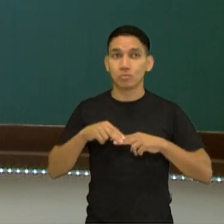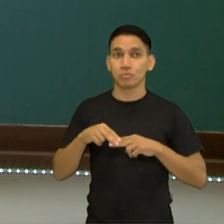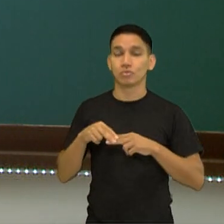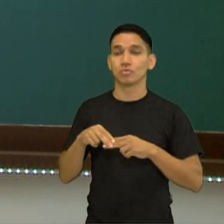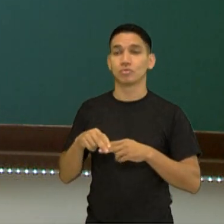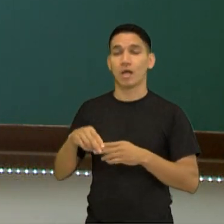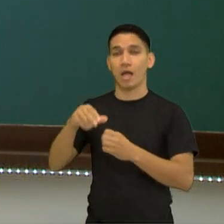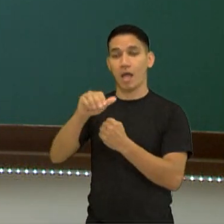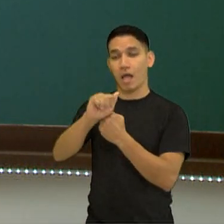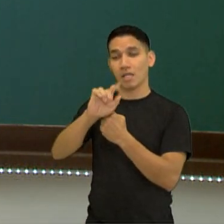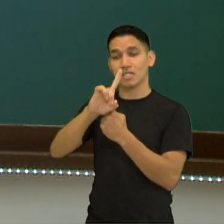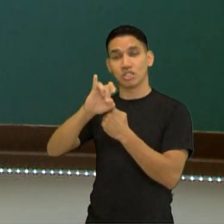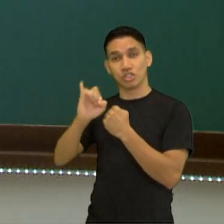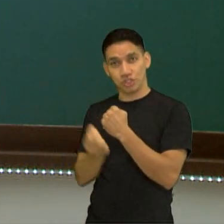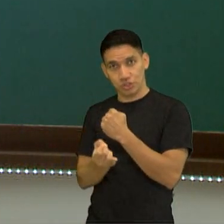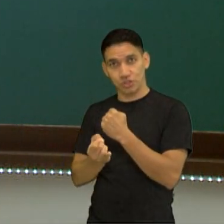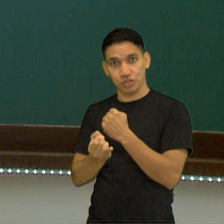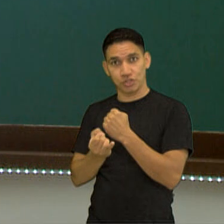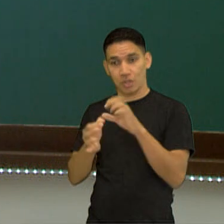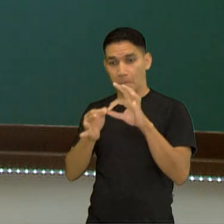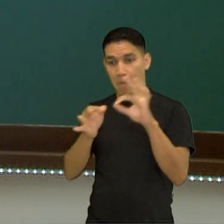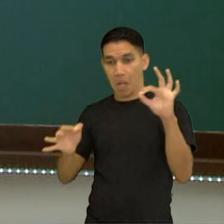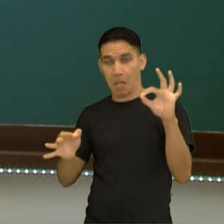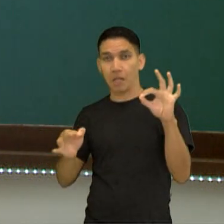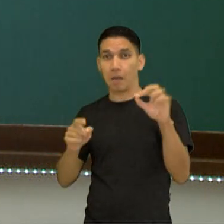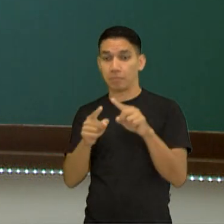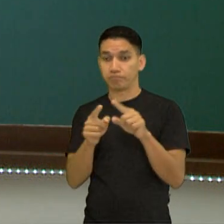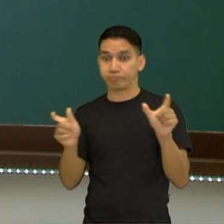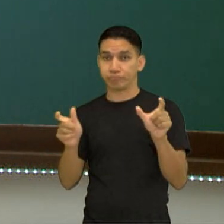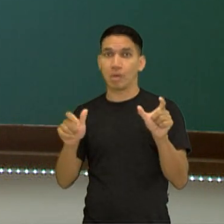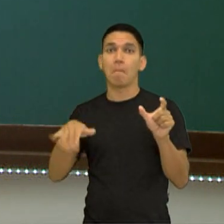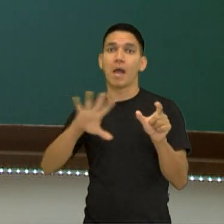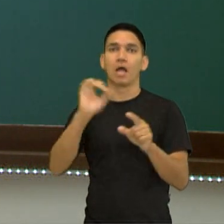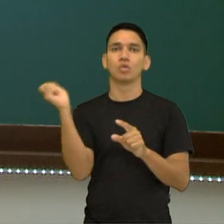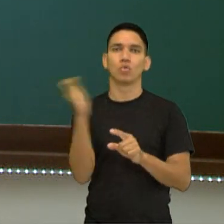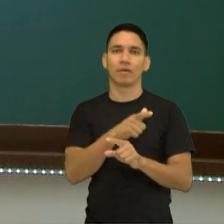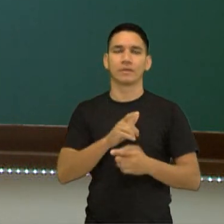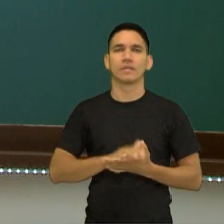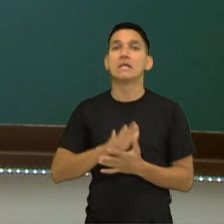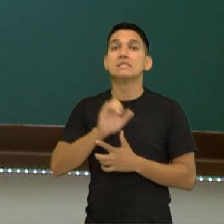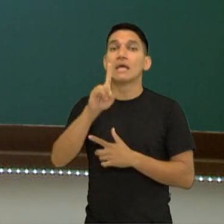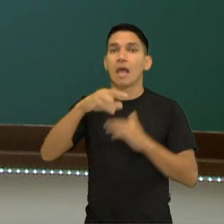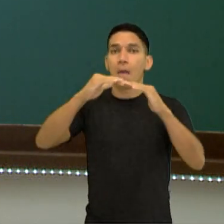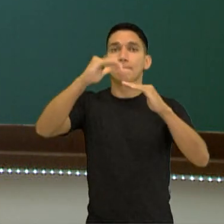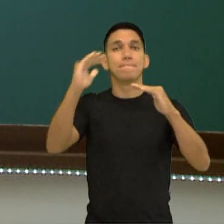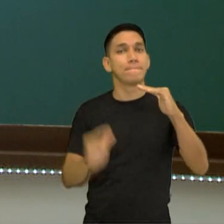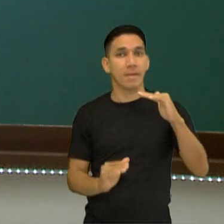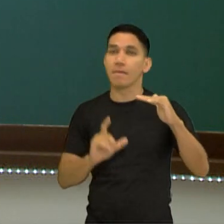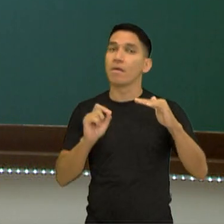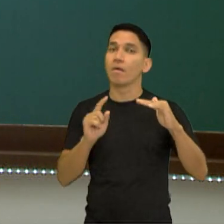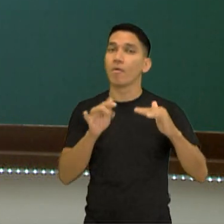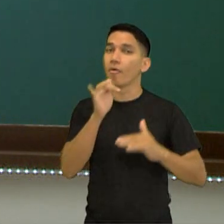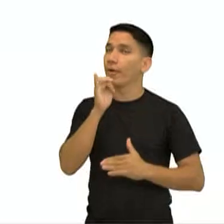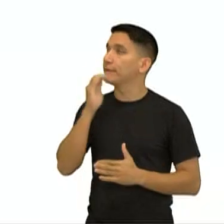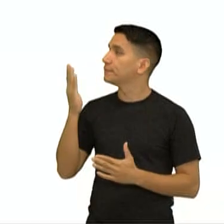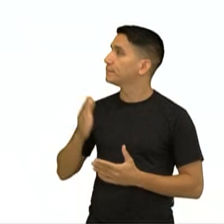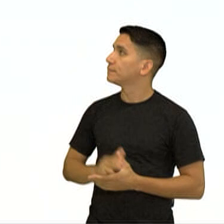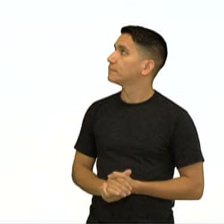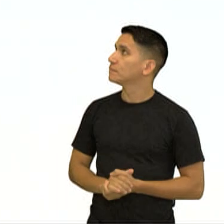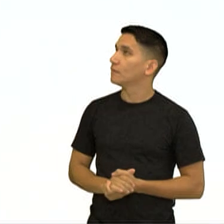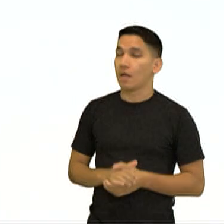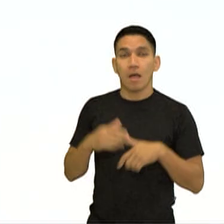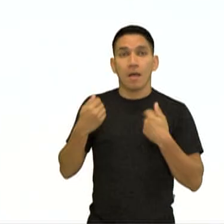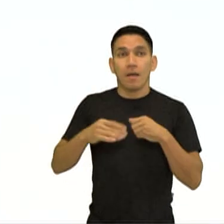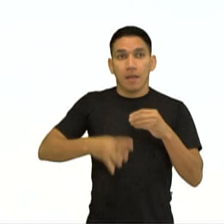more colorful than. Agora, se você vai dar o comparativo de inferioridade, você